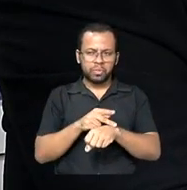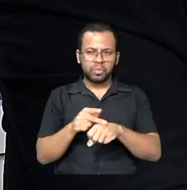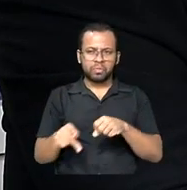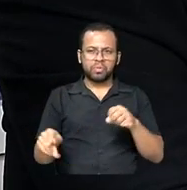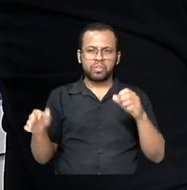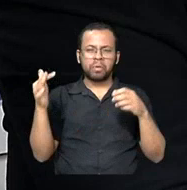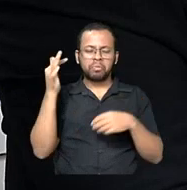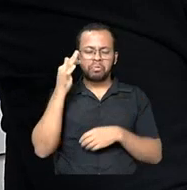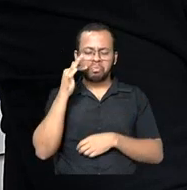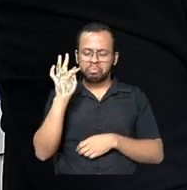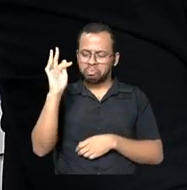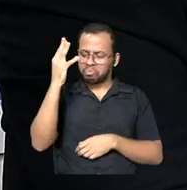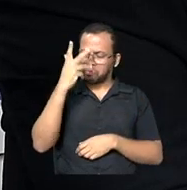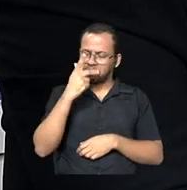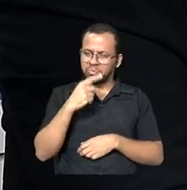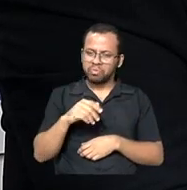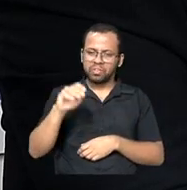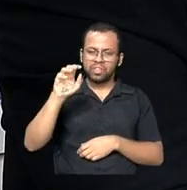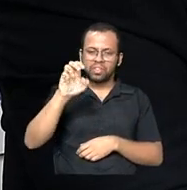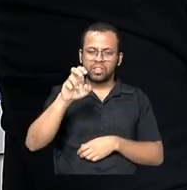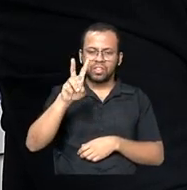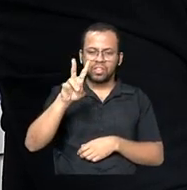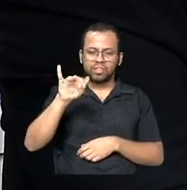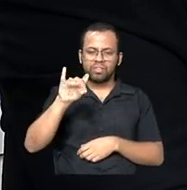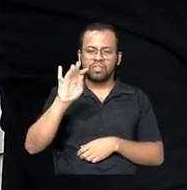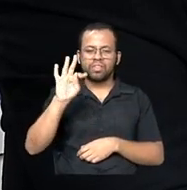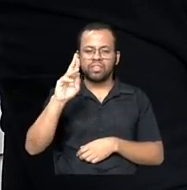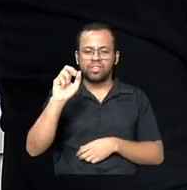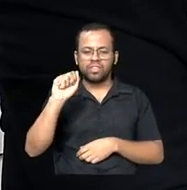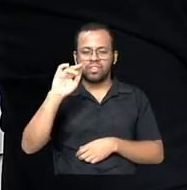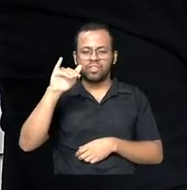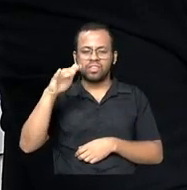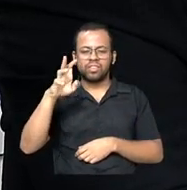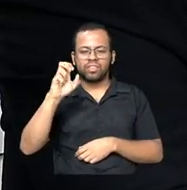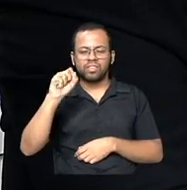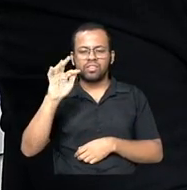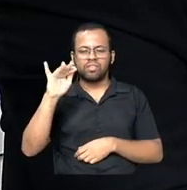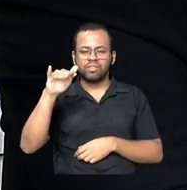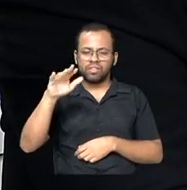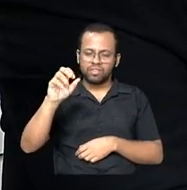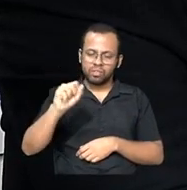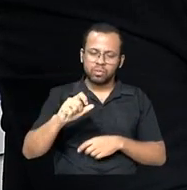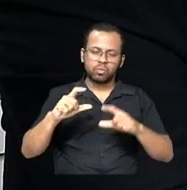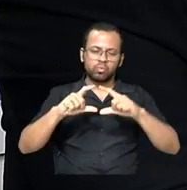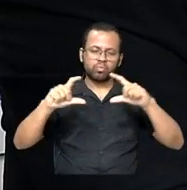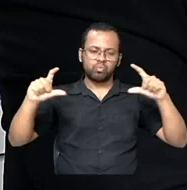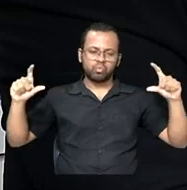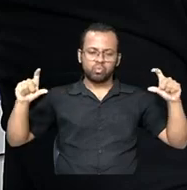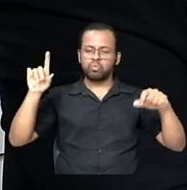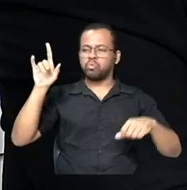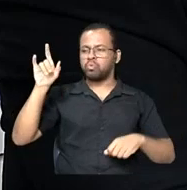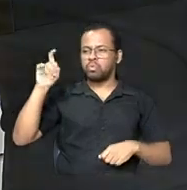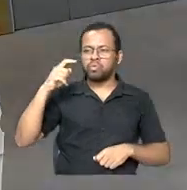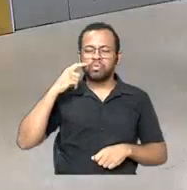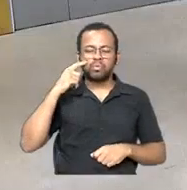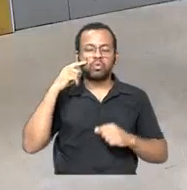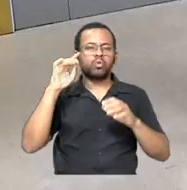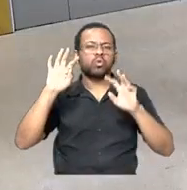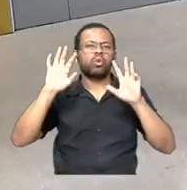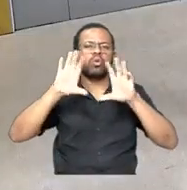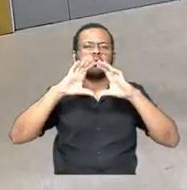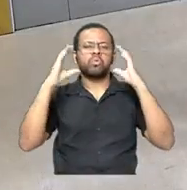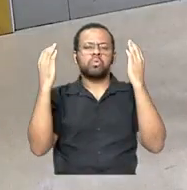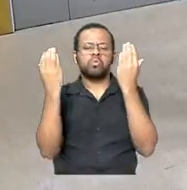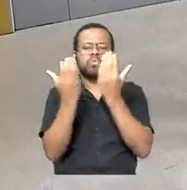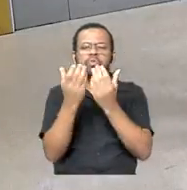é vitrages finos segue lá tem tudo para eventos aí Moda Masculina feminina e também para